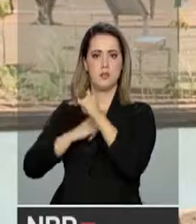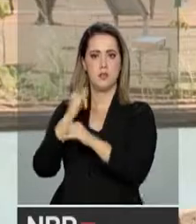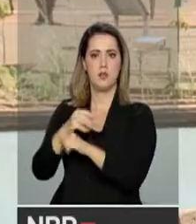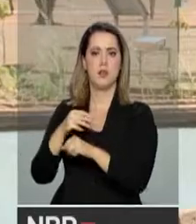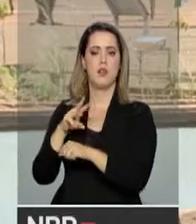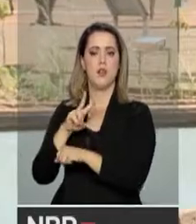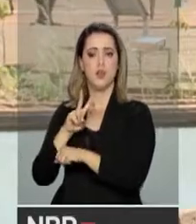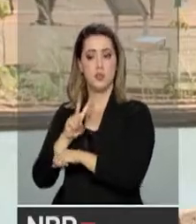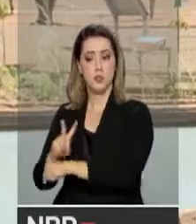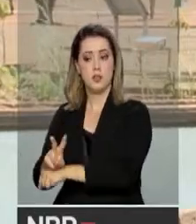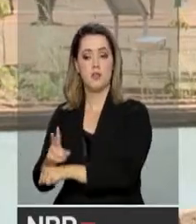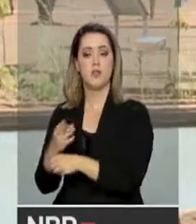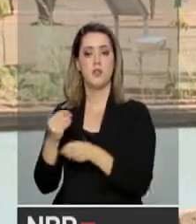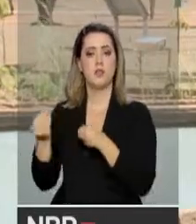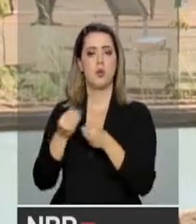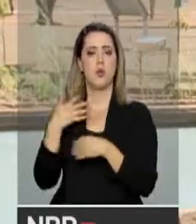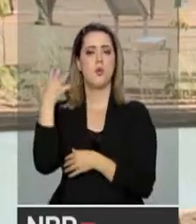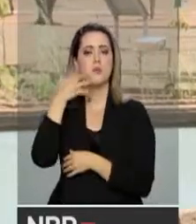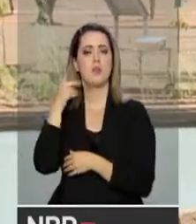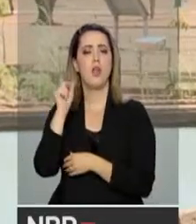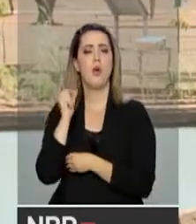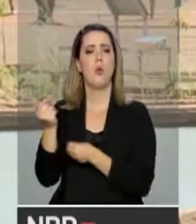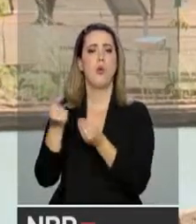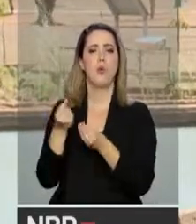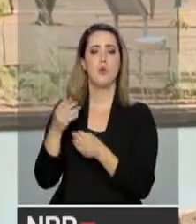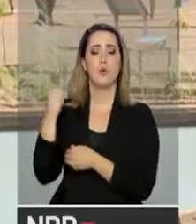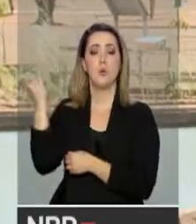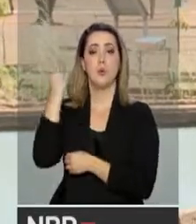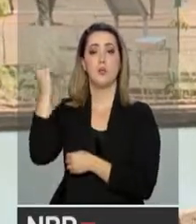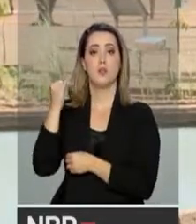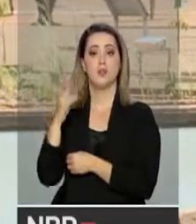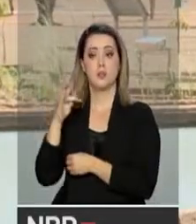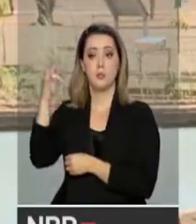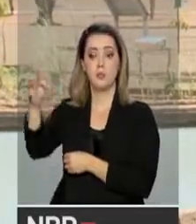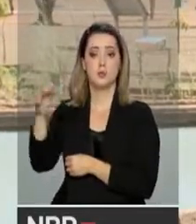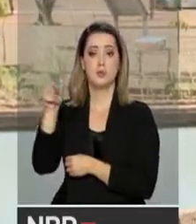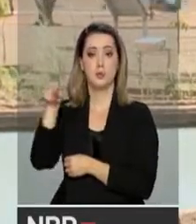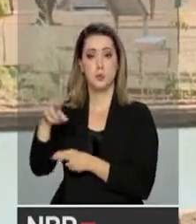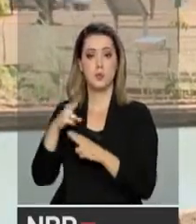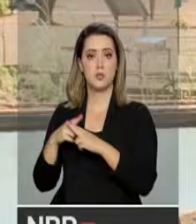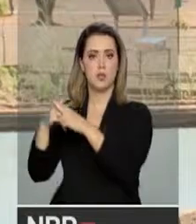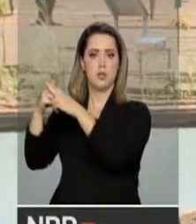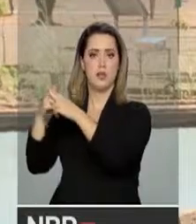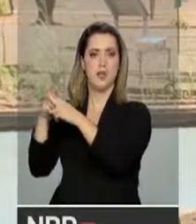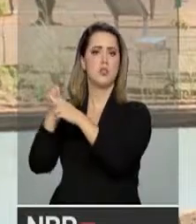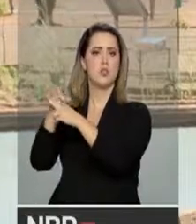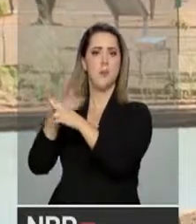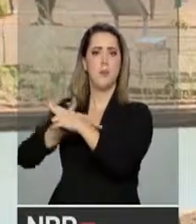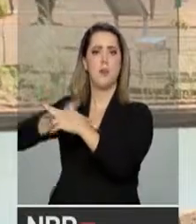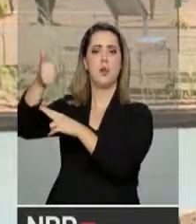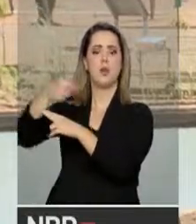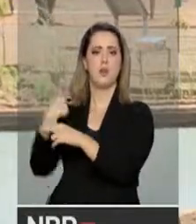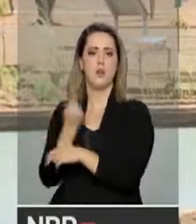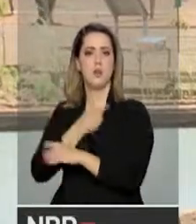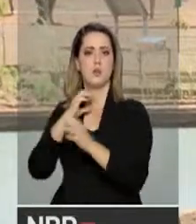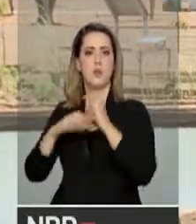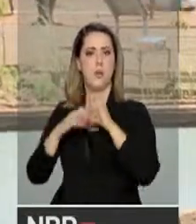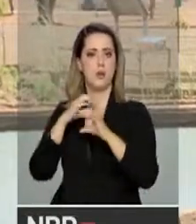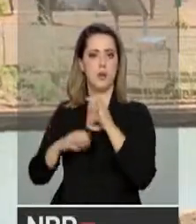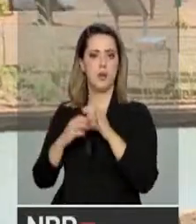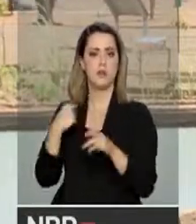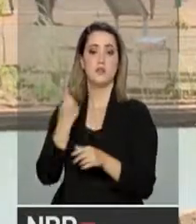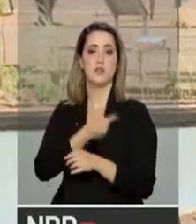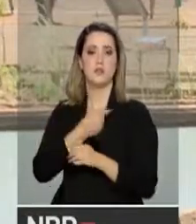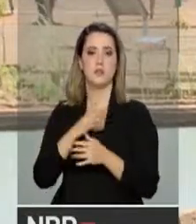defesa. Conta para a gente que impacto vai ter daqui para frente esse satélite para melhorar as nossas comunicações e a